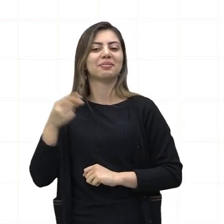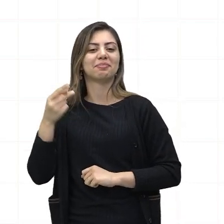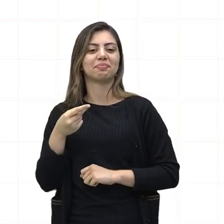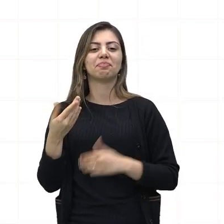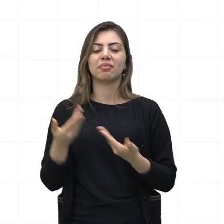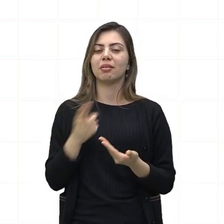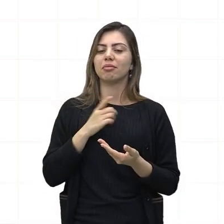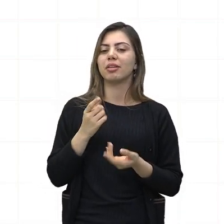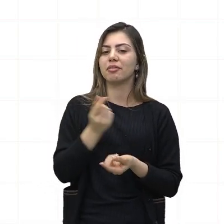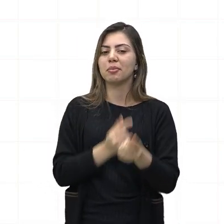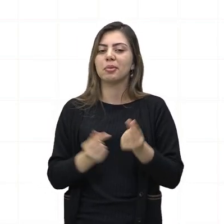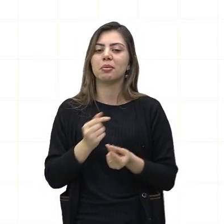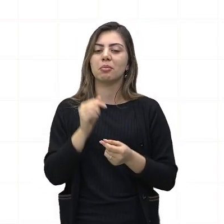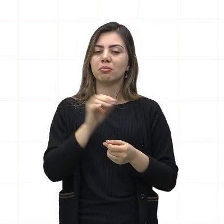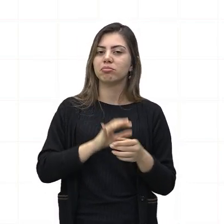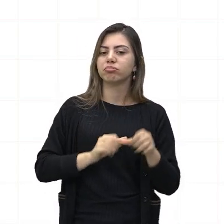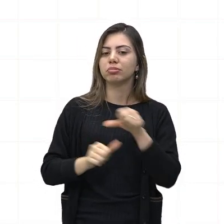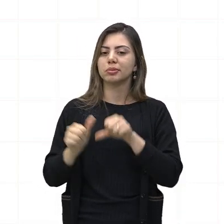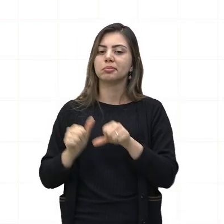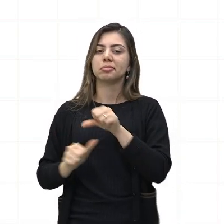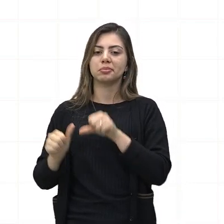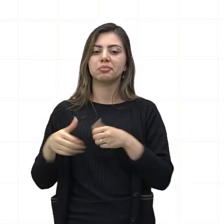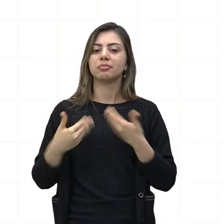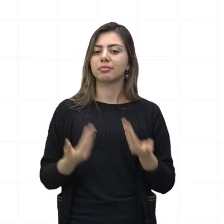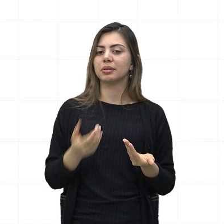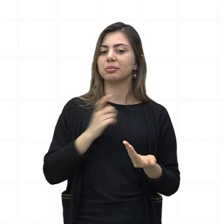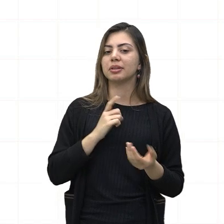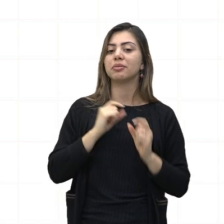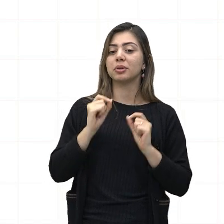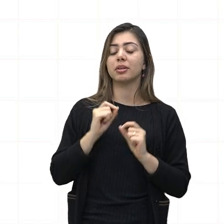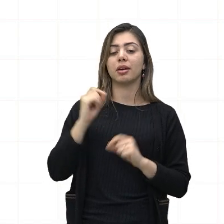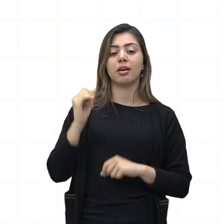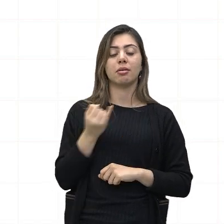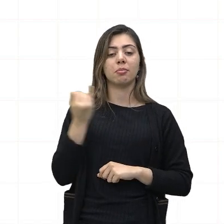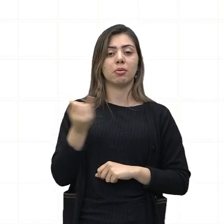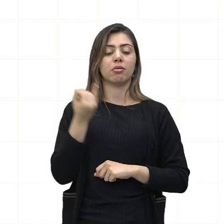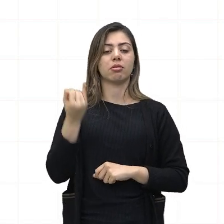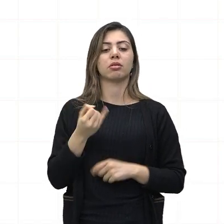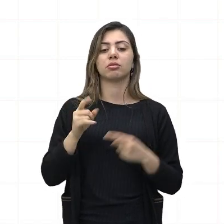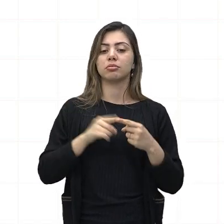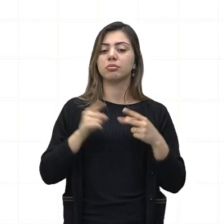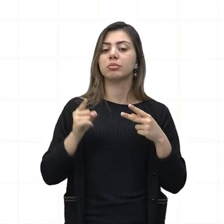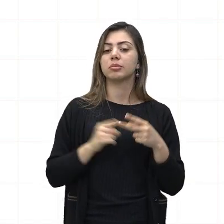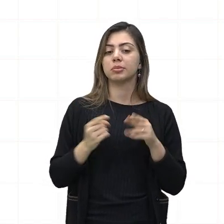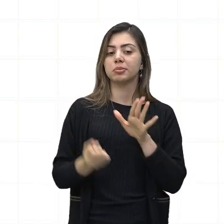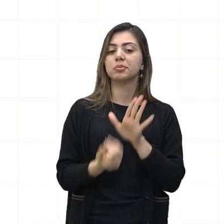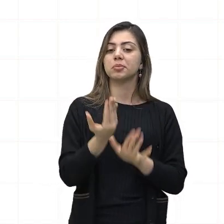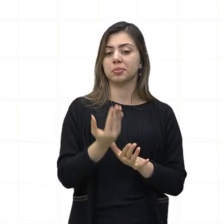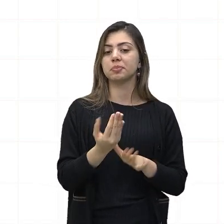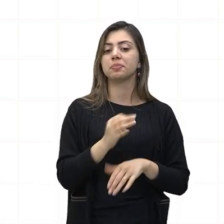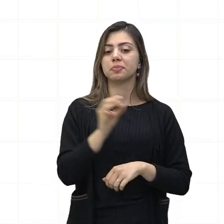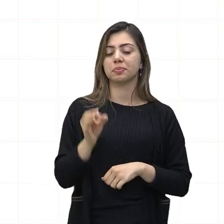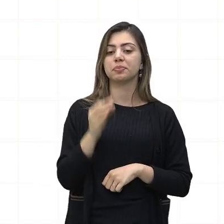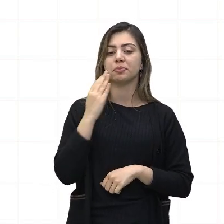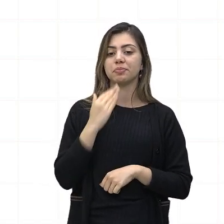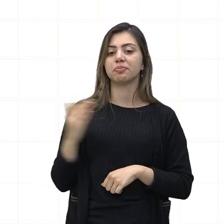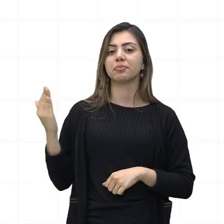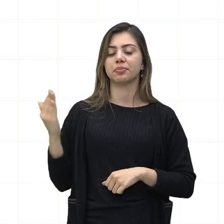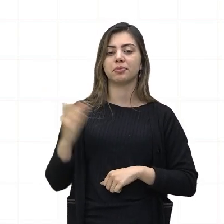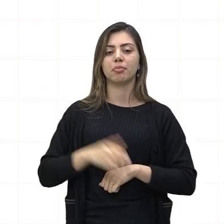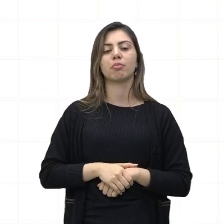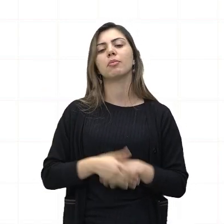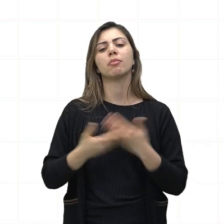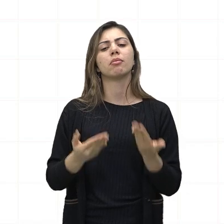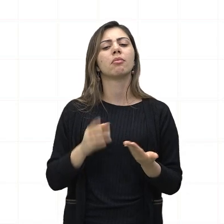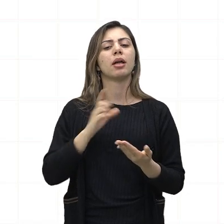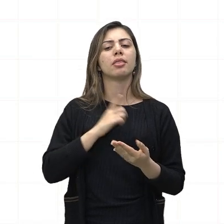âmbito das políticas indigenistas, 2 medidas se destacaram: o Regulamento das Missões e a Lei de Terras. E